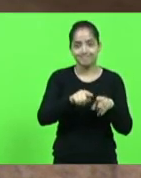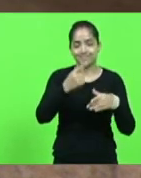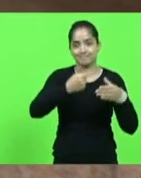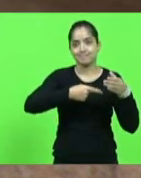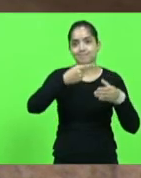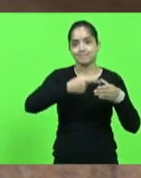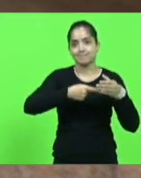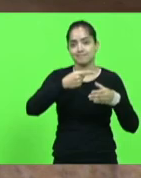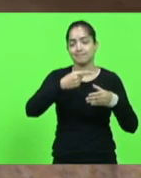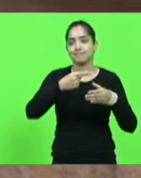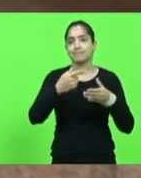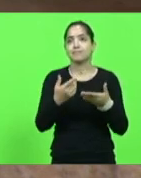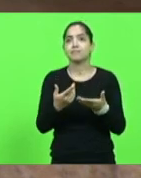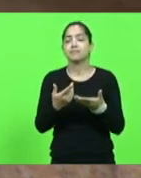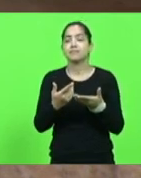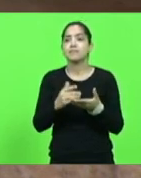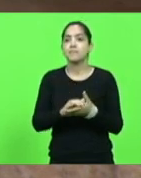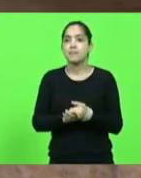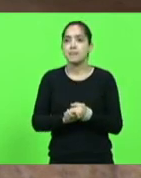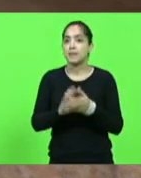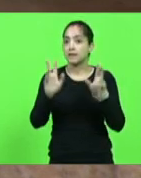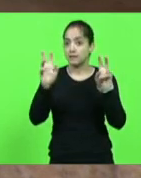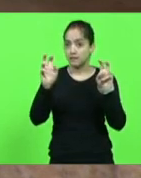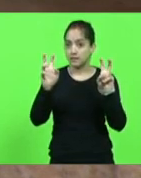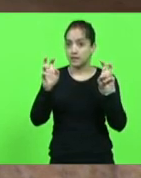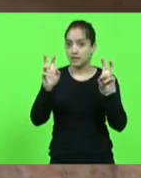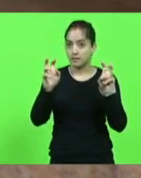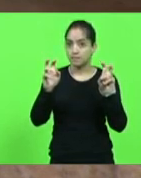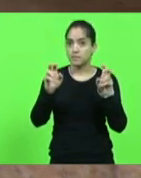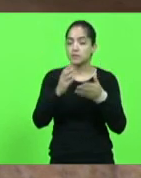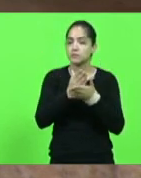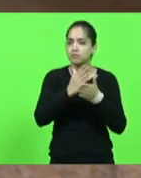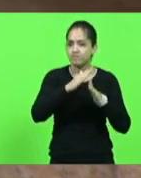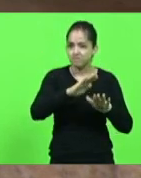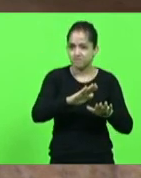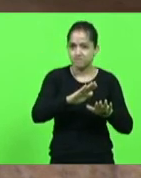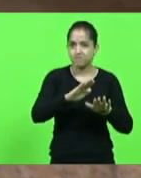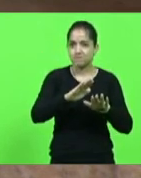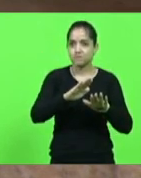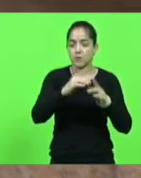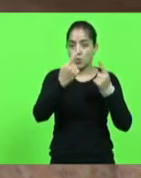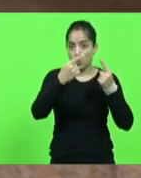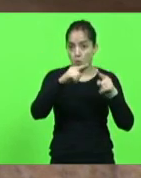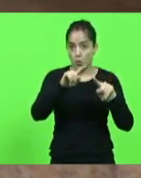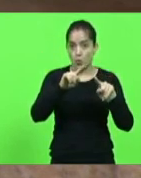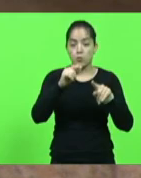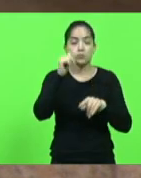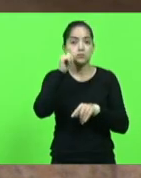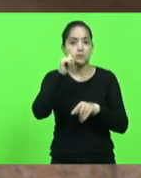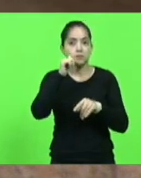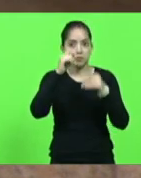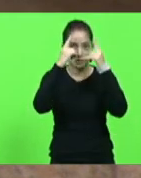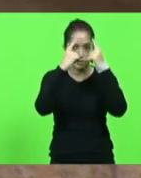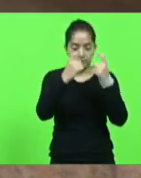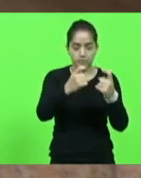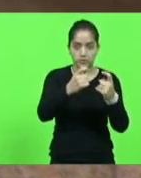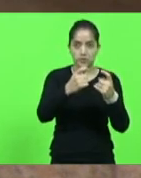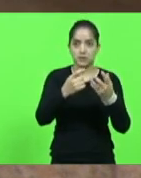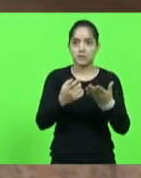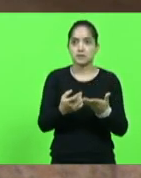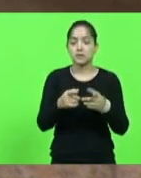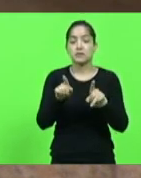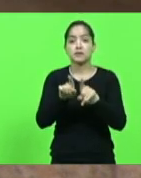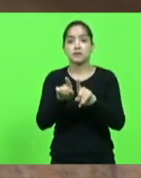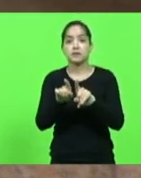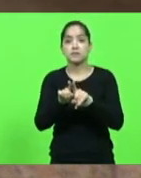em matérias que tratam também da questão do combate à violência contra a mulher, e hoje especificamente também falando sobre